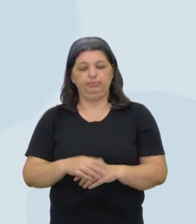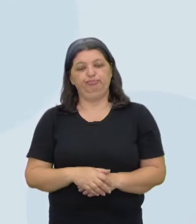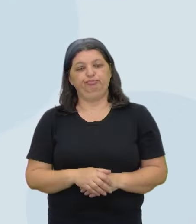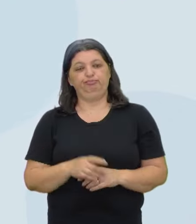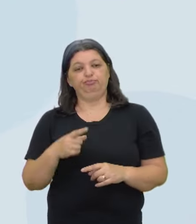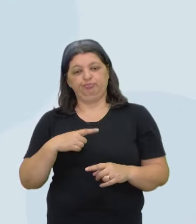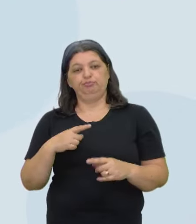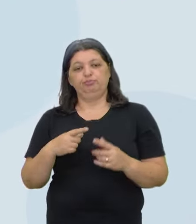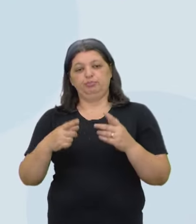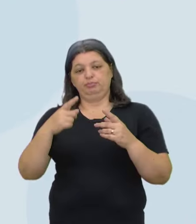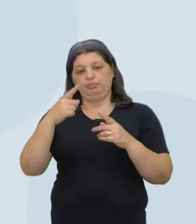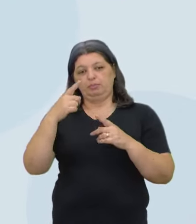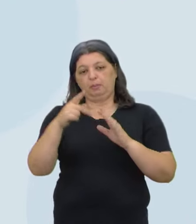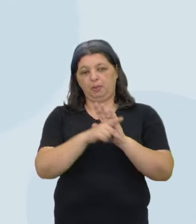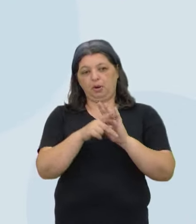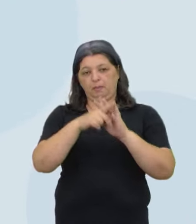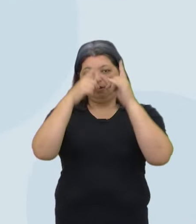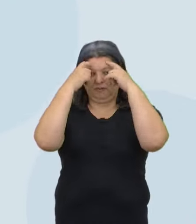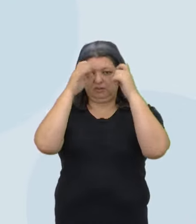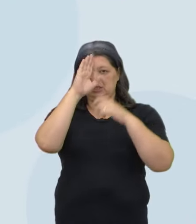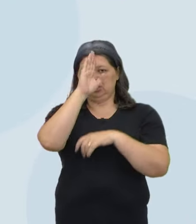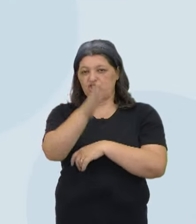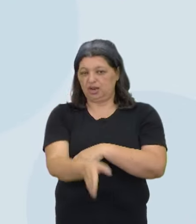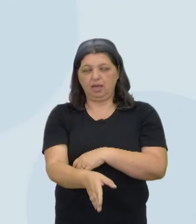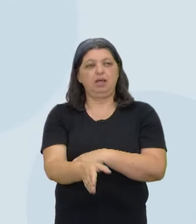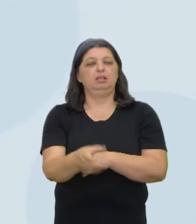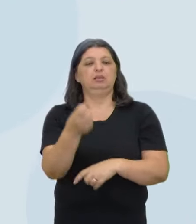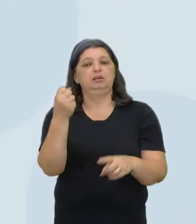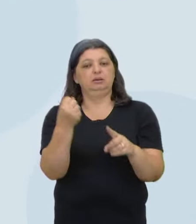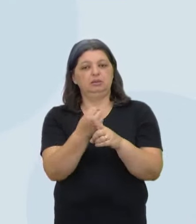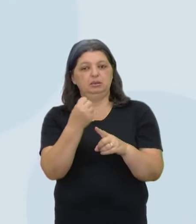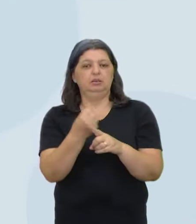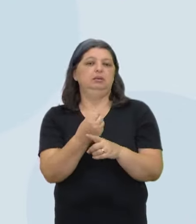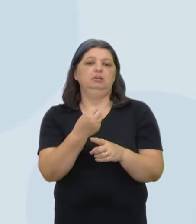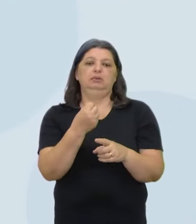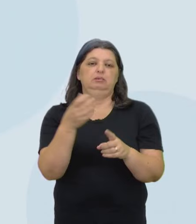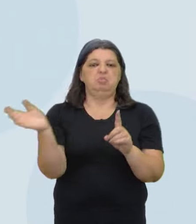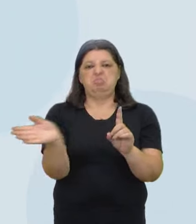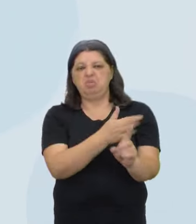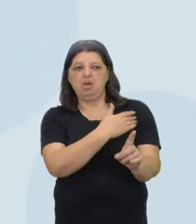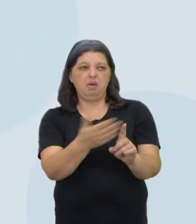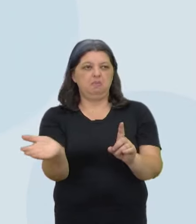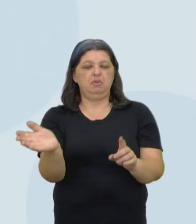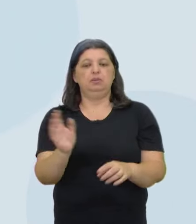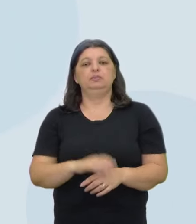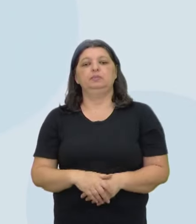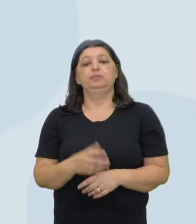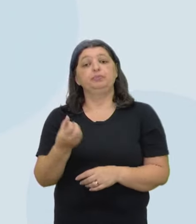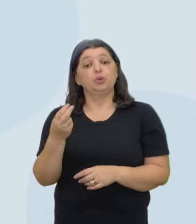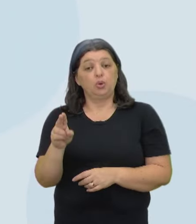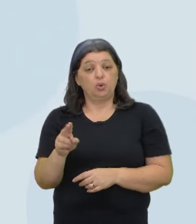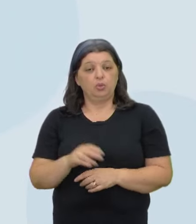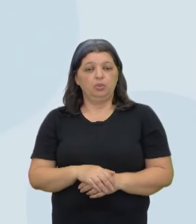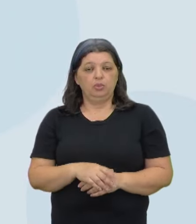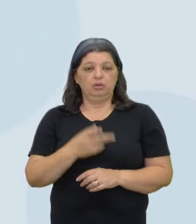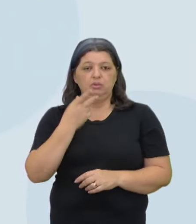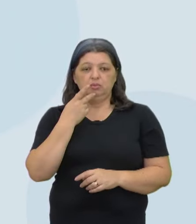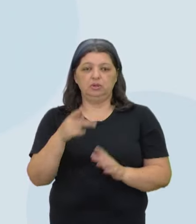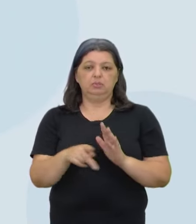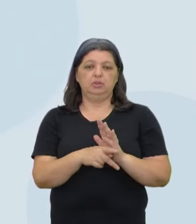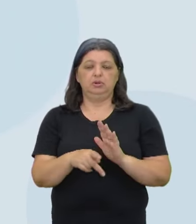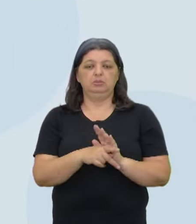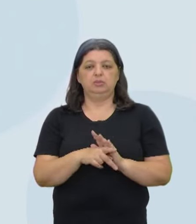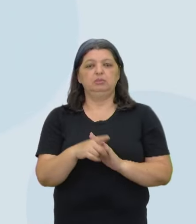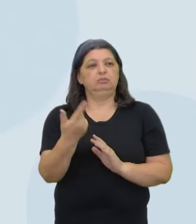violência física direta, que é quando a gente fala de uma agressão, de, sei lá, um tapa, um soco. Ou quando a gente fala de violência indireta,